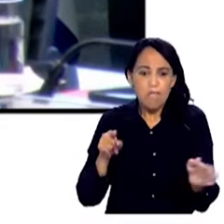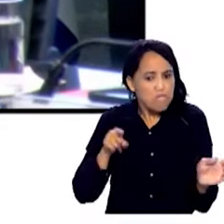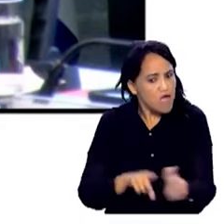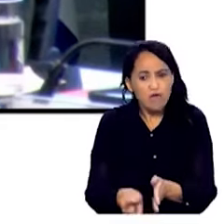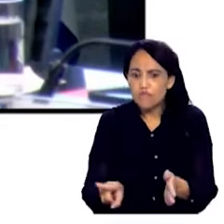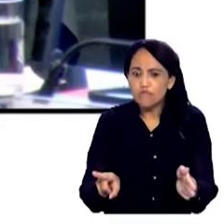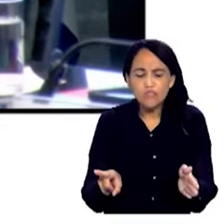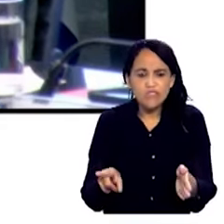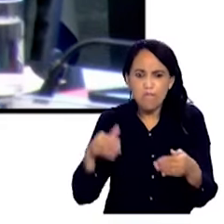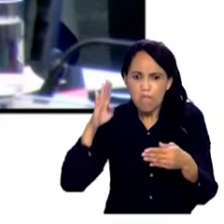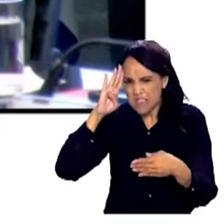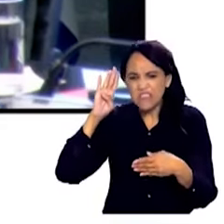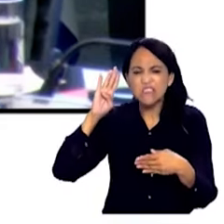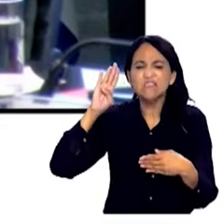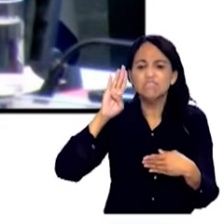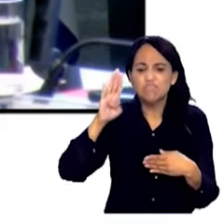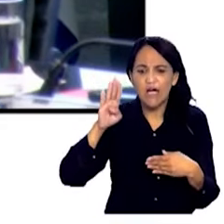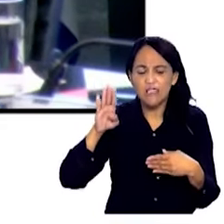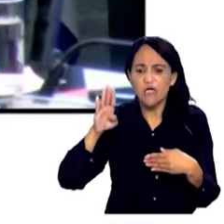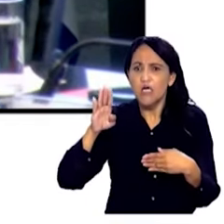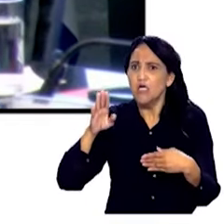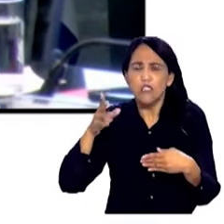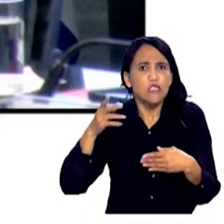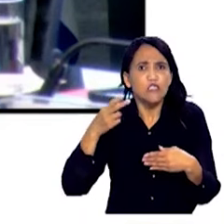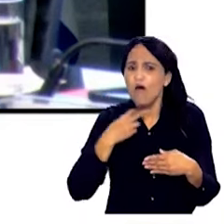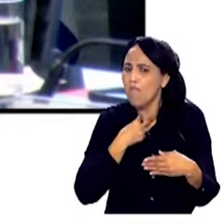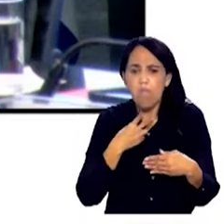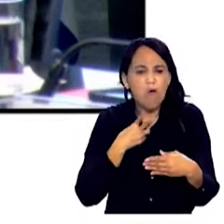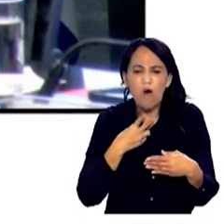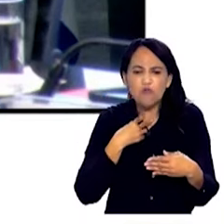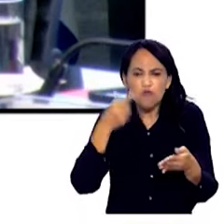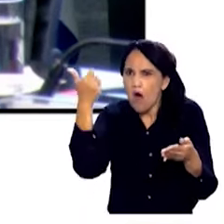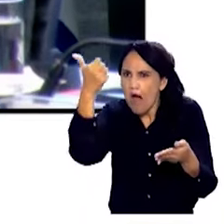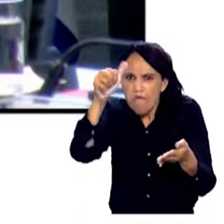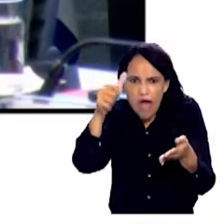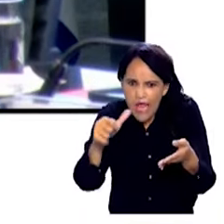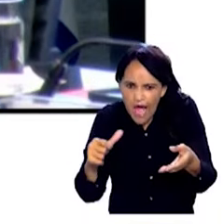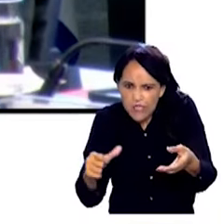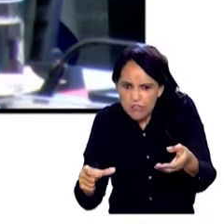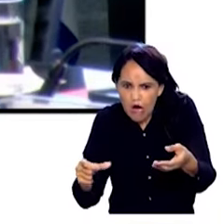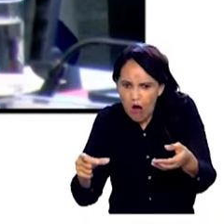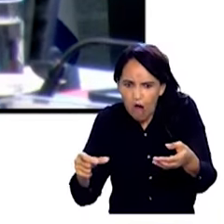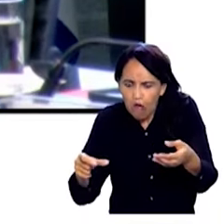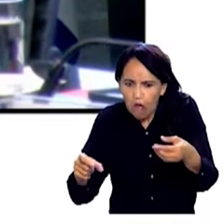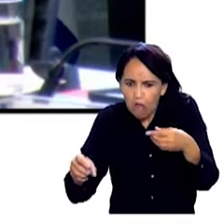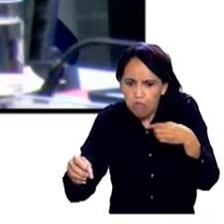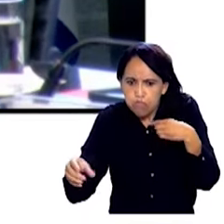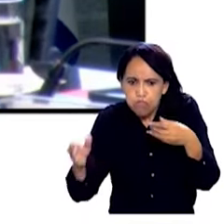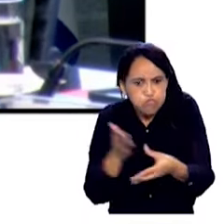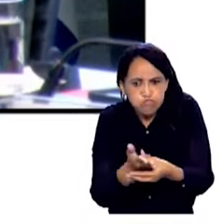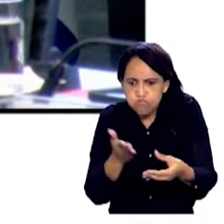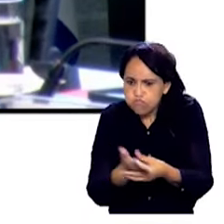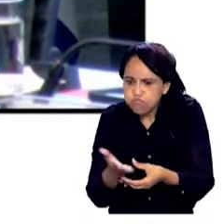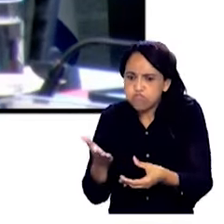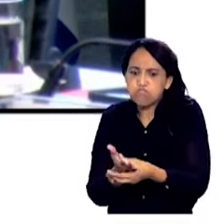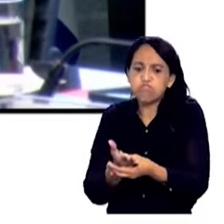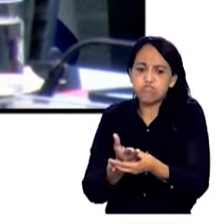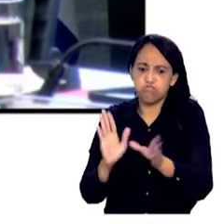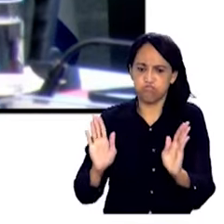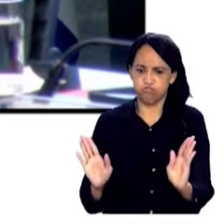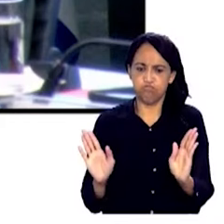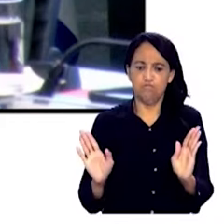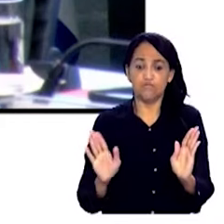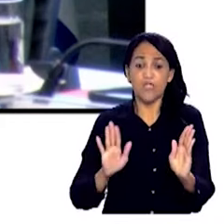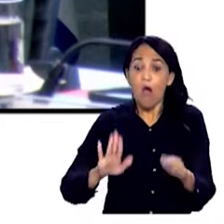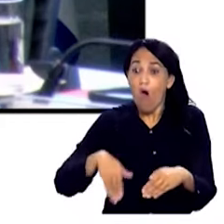não posso trabalhar só com filtro isoladamente destas perguntas e as perguntas são quais são as